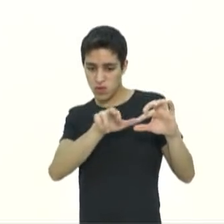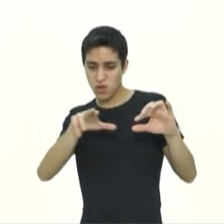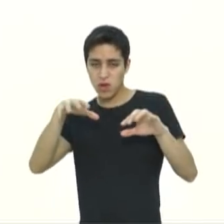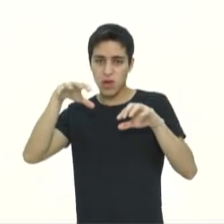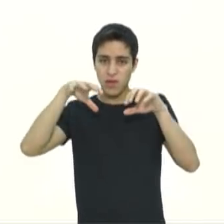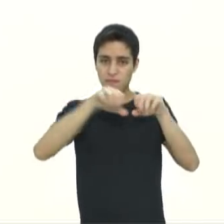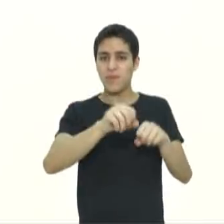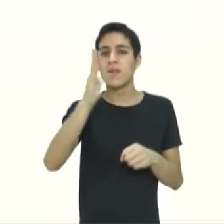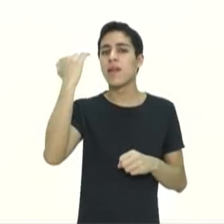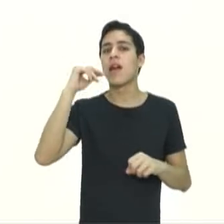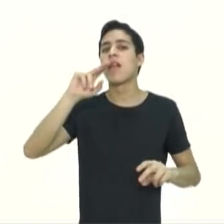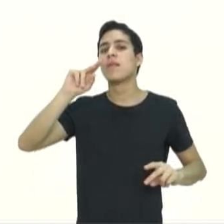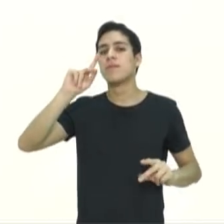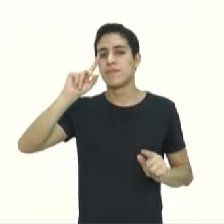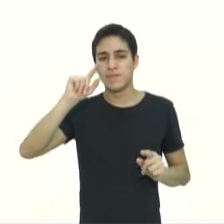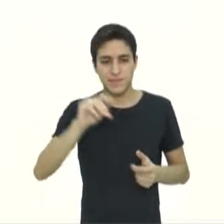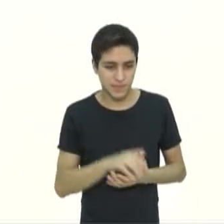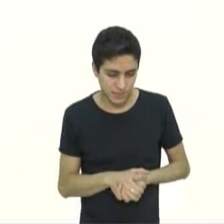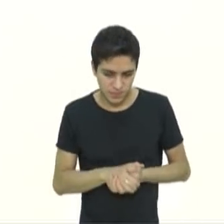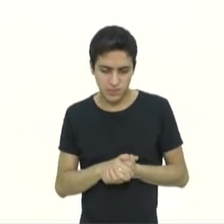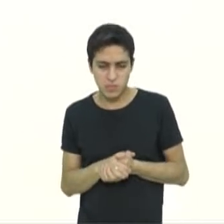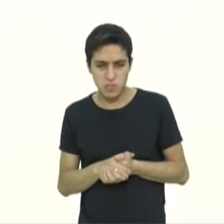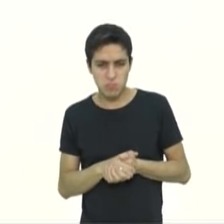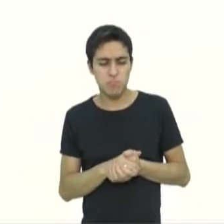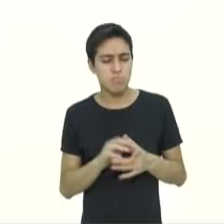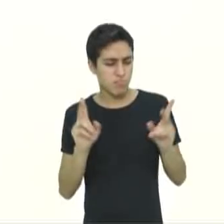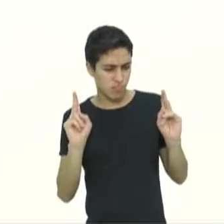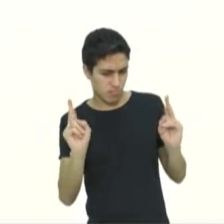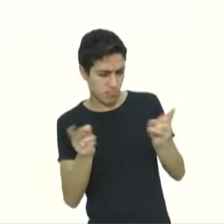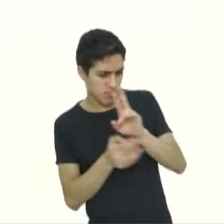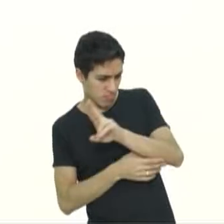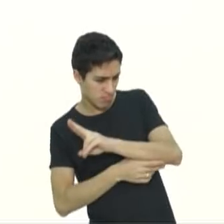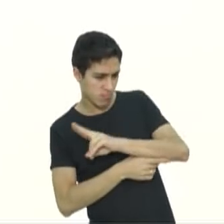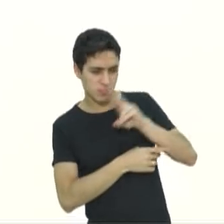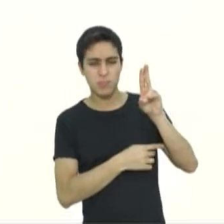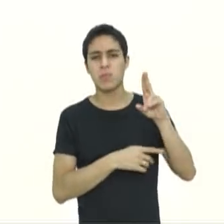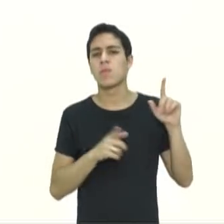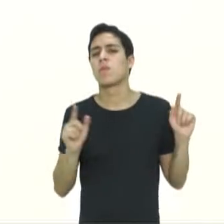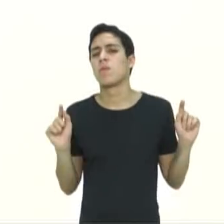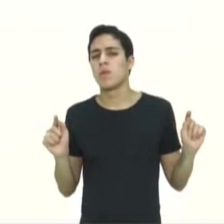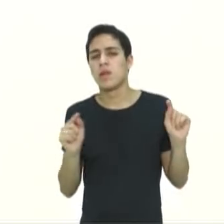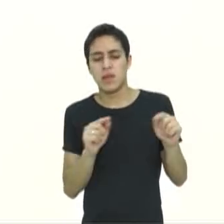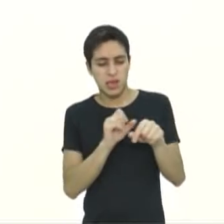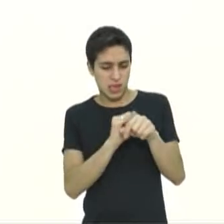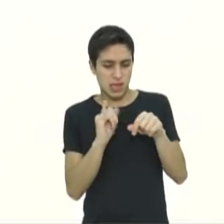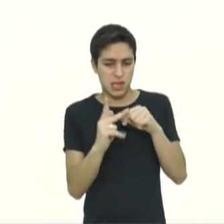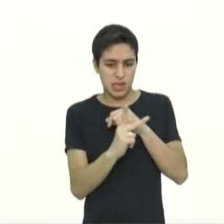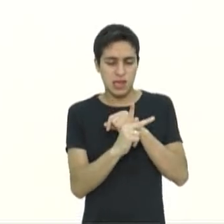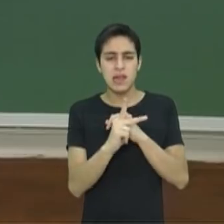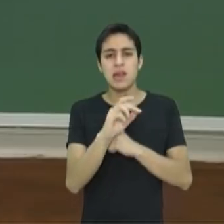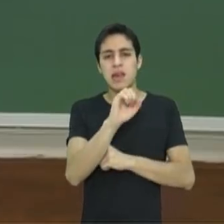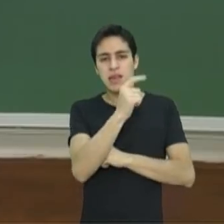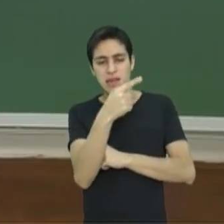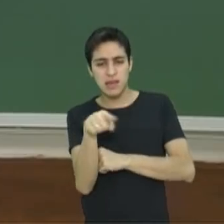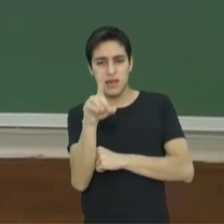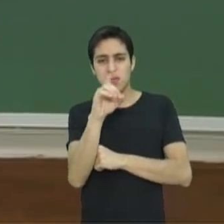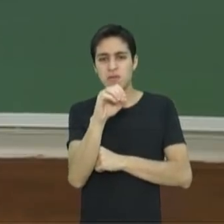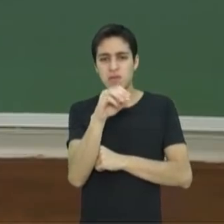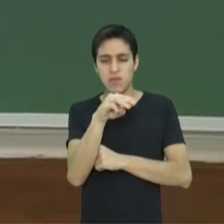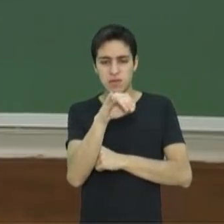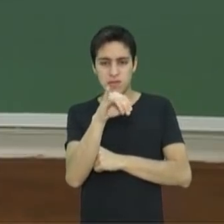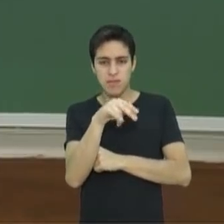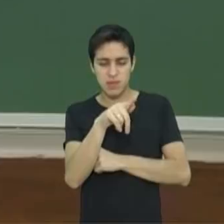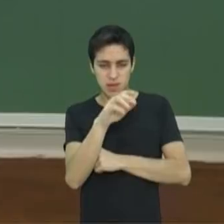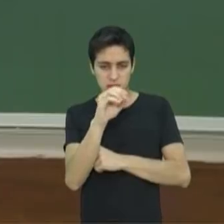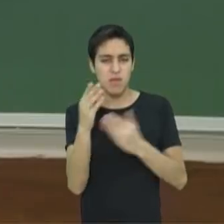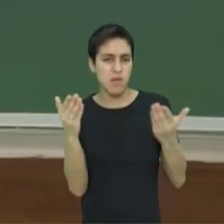ocupada por espanhóis. Os dois usaram o mesmo nome, que é a da ilha de São Domingos. Um chamou